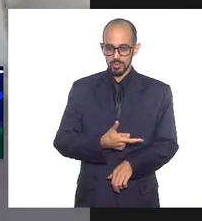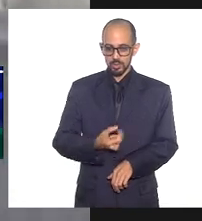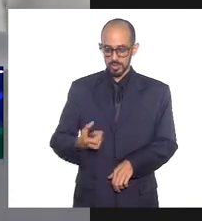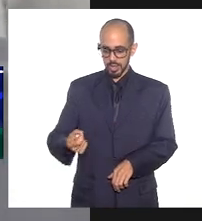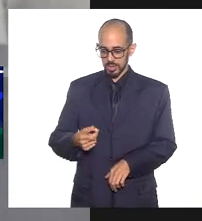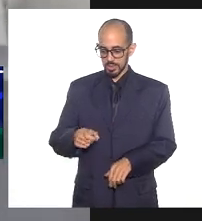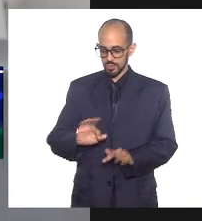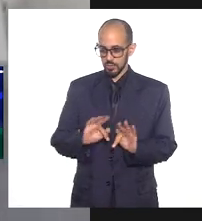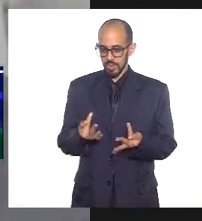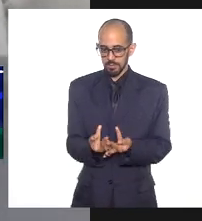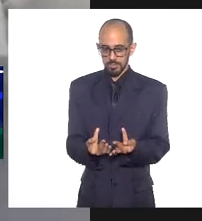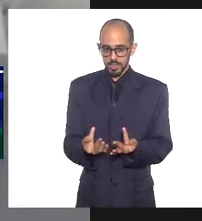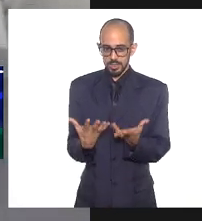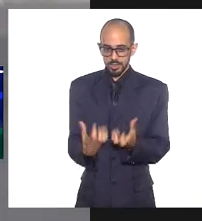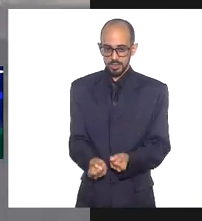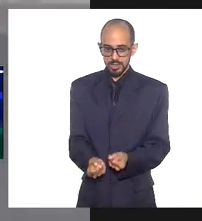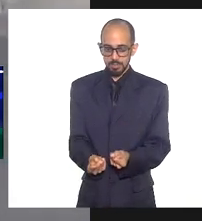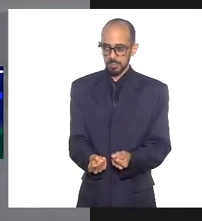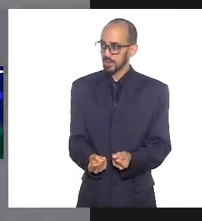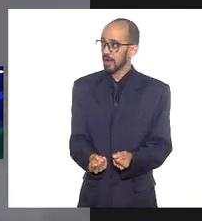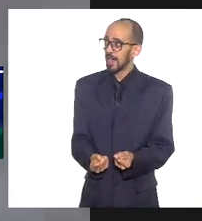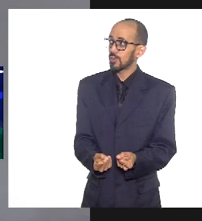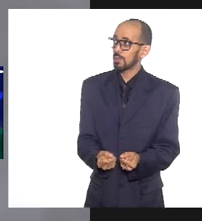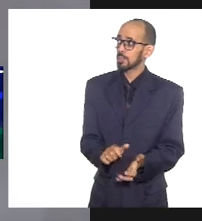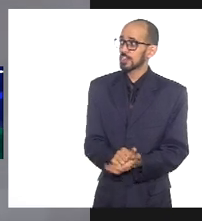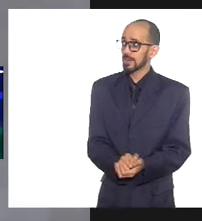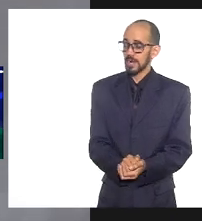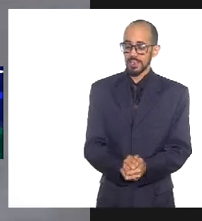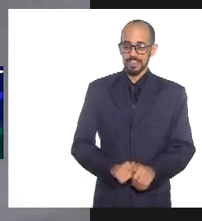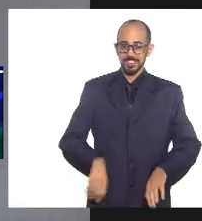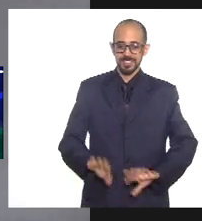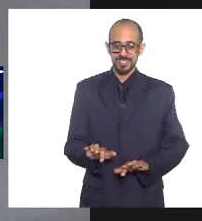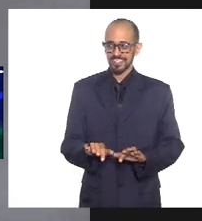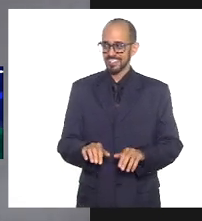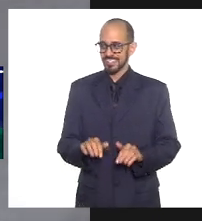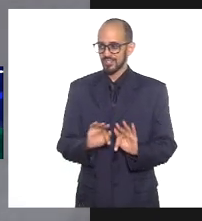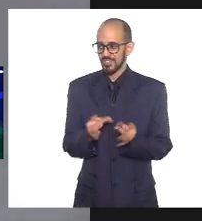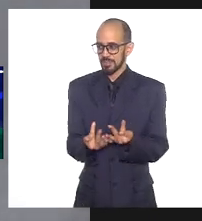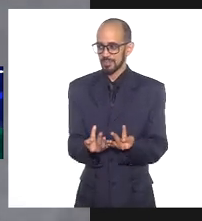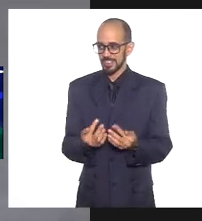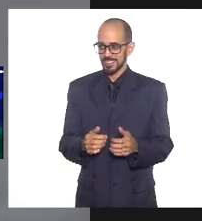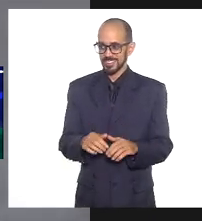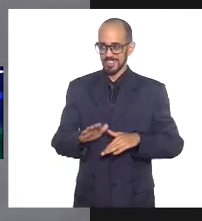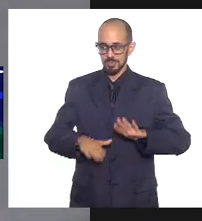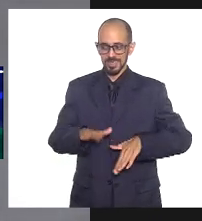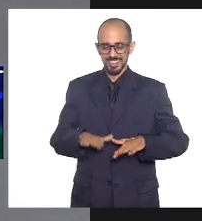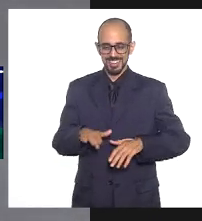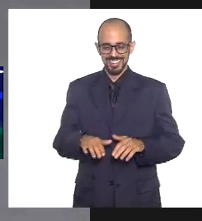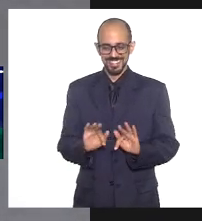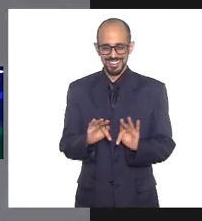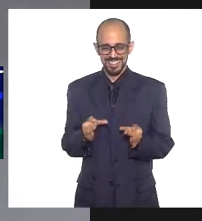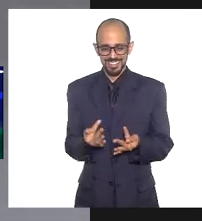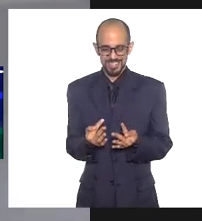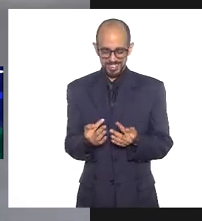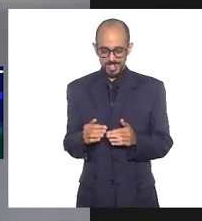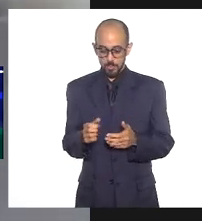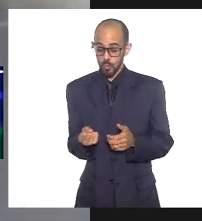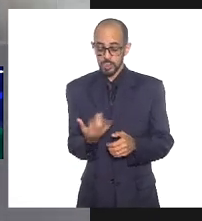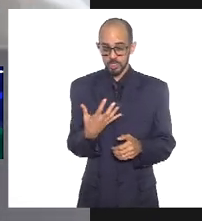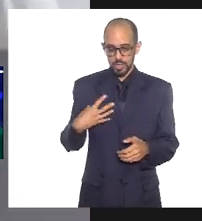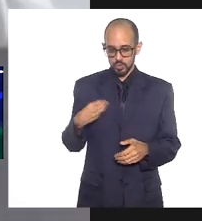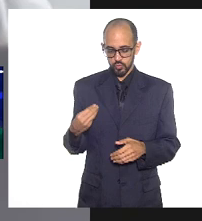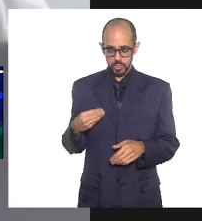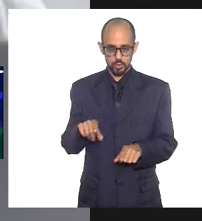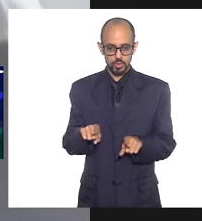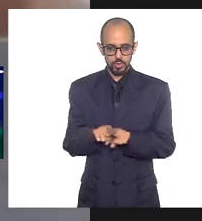cartão de 200 ou 300 reais dependendo da quantidade de filho senhor presidente também passando